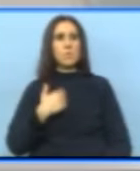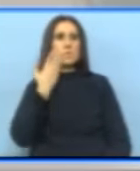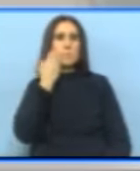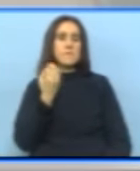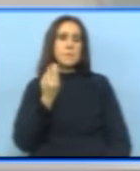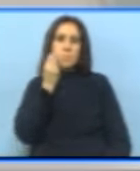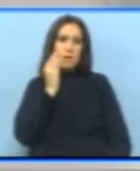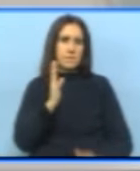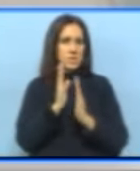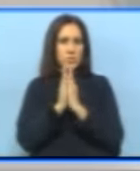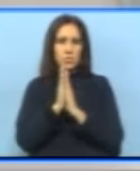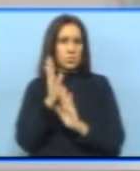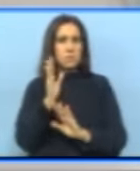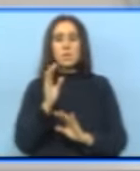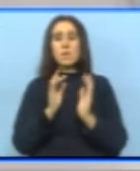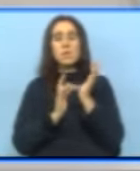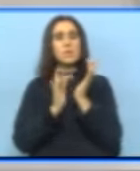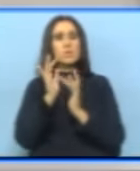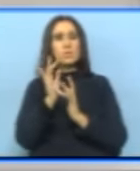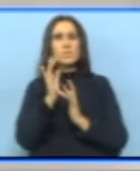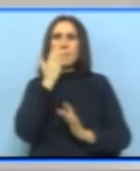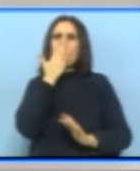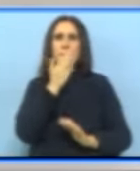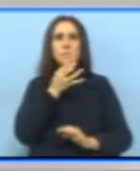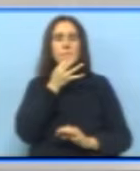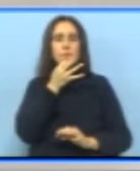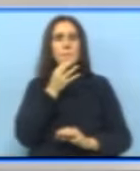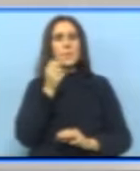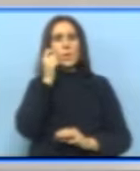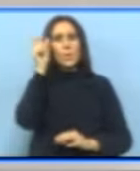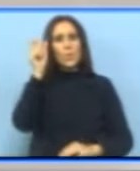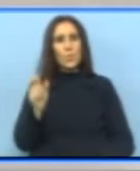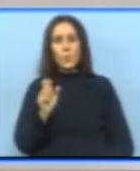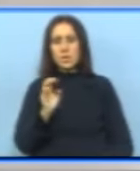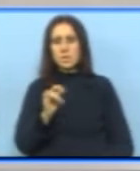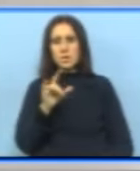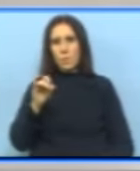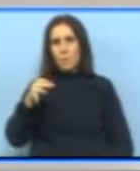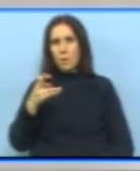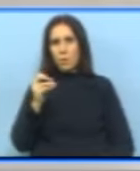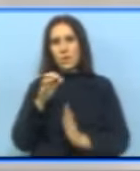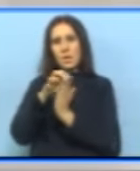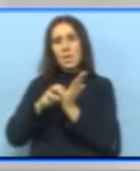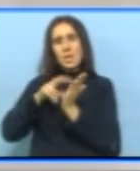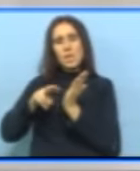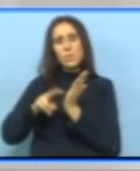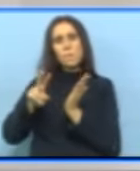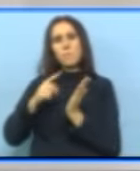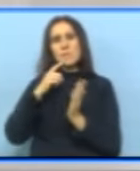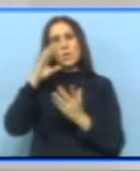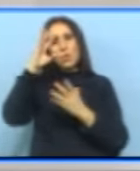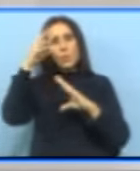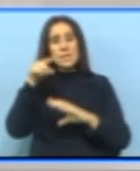esta dimensão religiosa. Jesus fala aqui, o São Paulo depois na segunda leitura vai dizer loucura, e isto é um bocado de